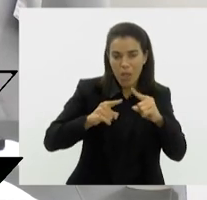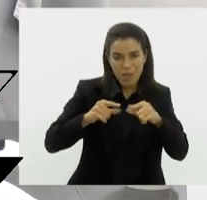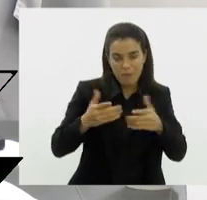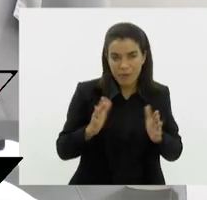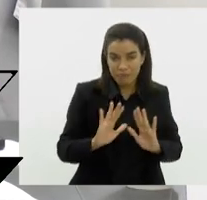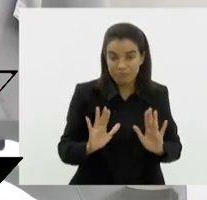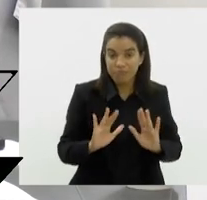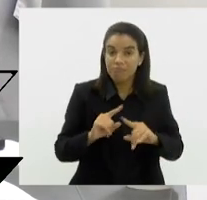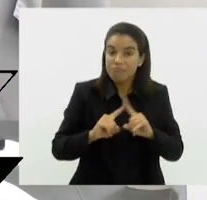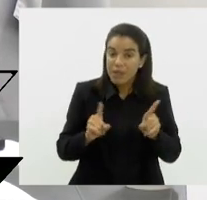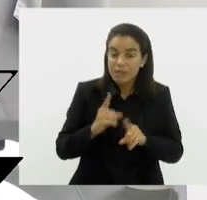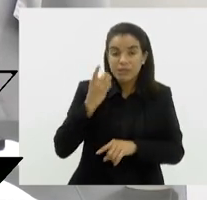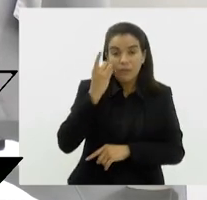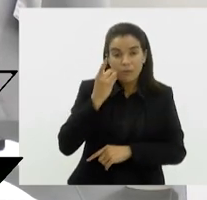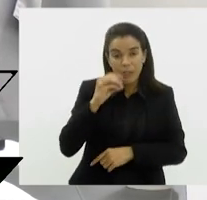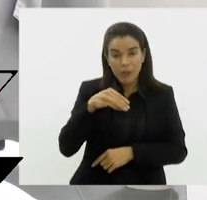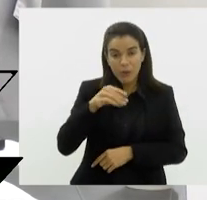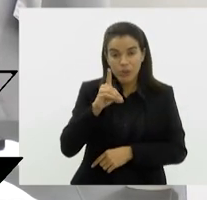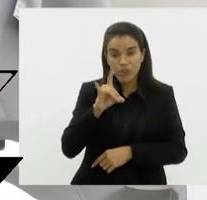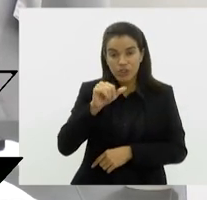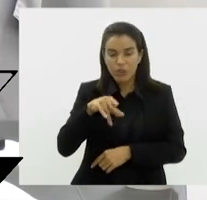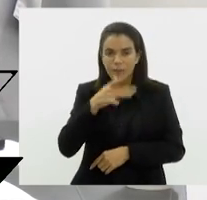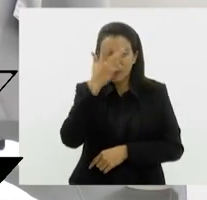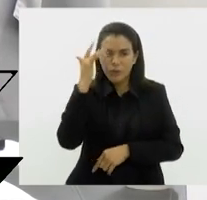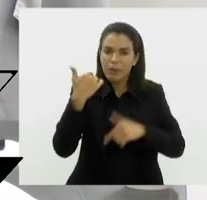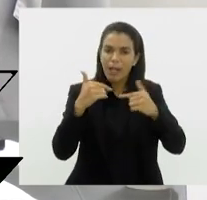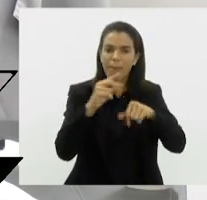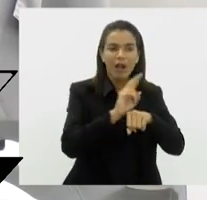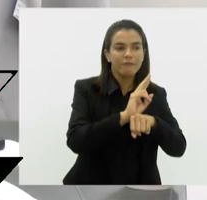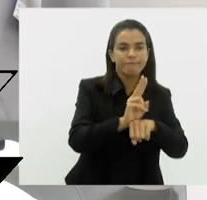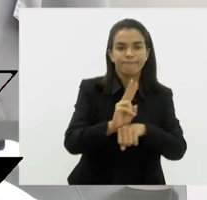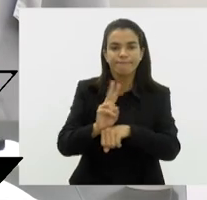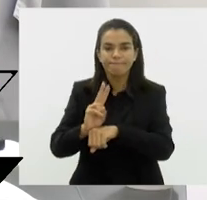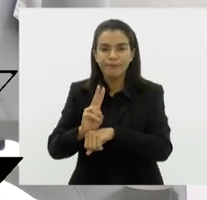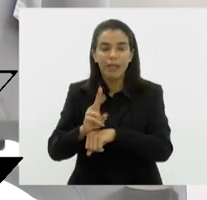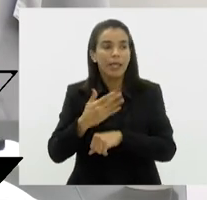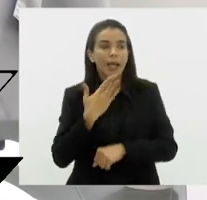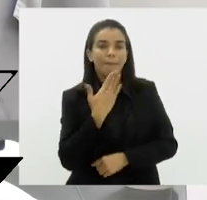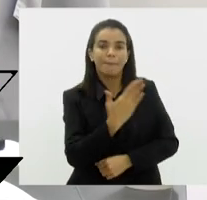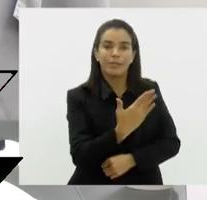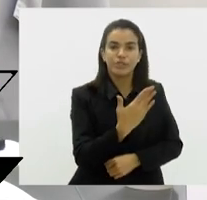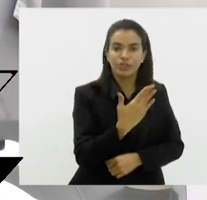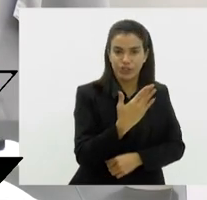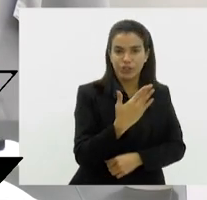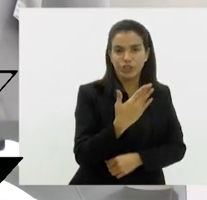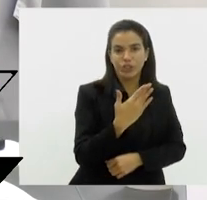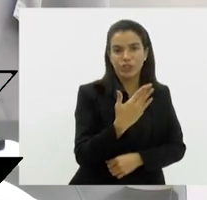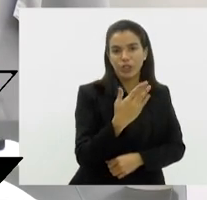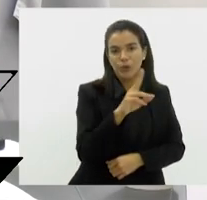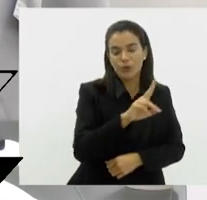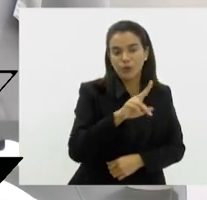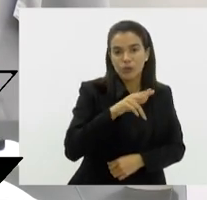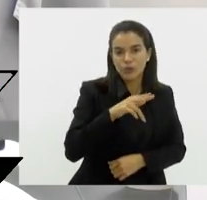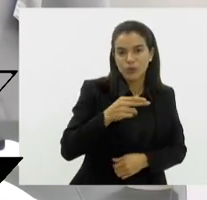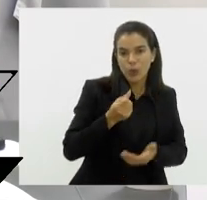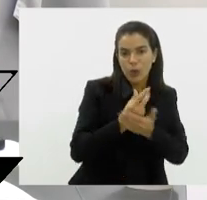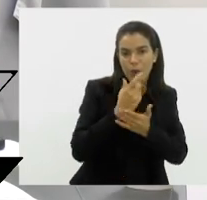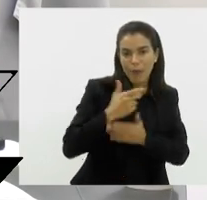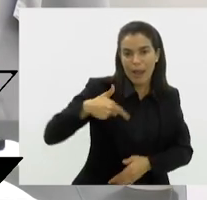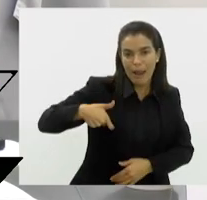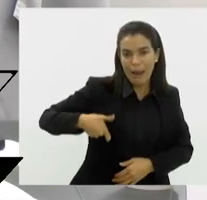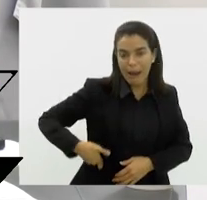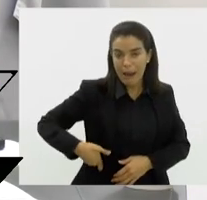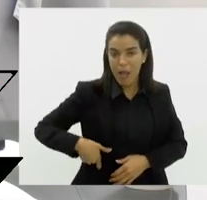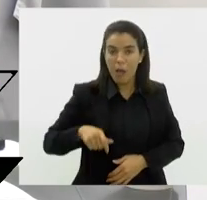pretende o deputado Marcelo Dino é que, para aqueles vigilantes que queiram solicitar o porte de armas à Polícia Federal, ele, além de todo